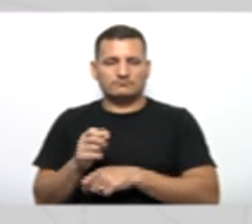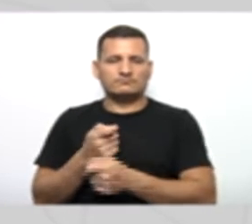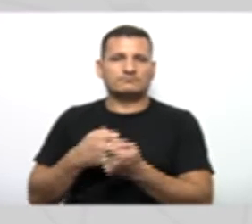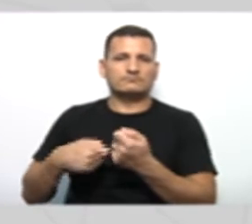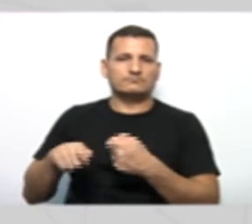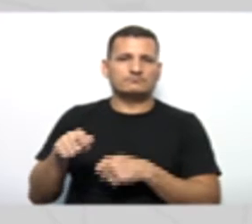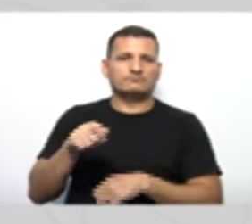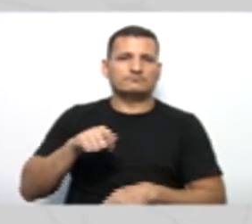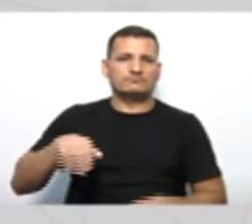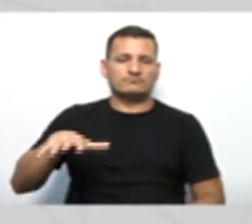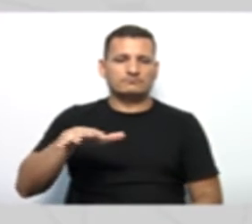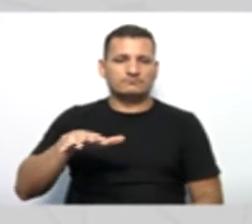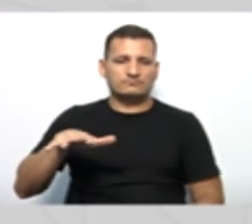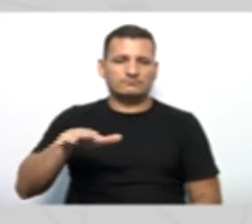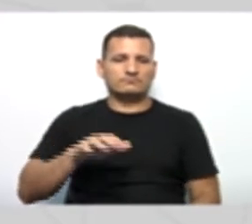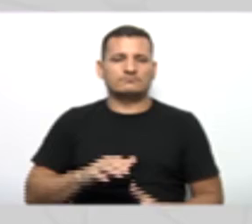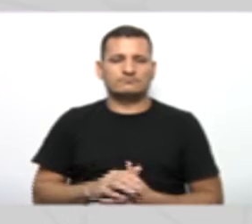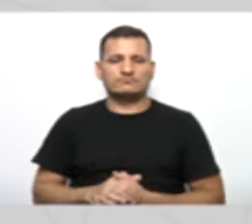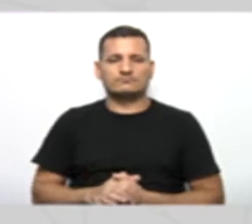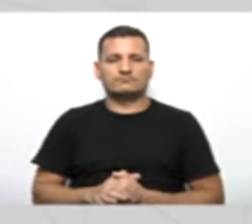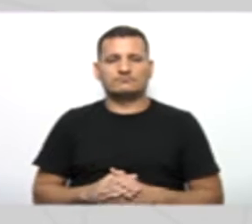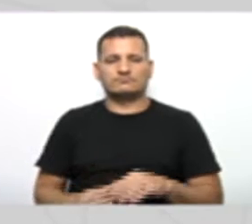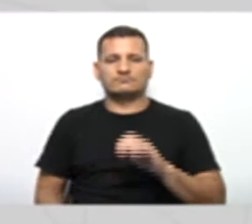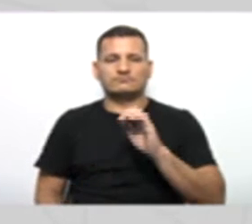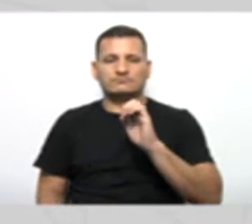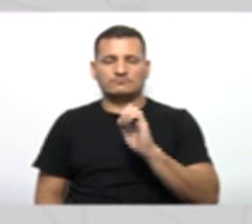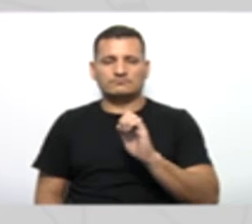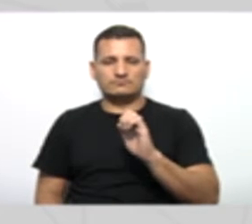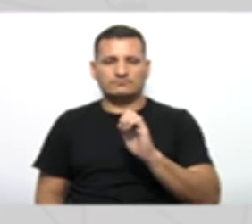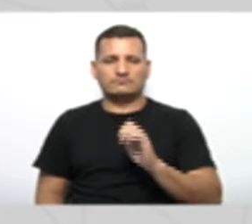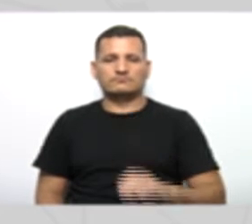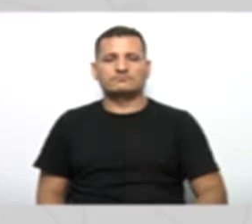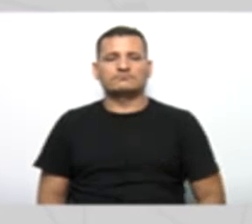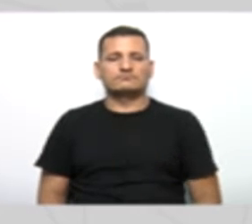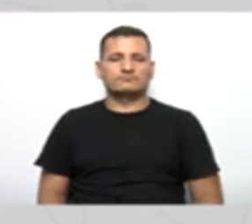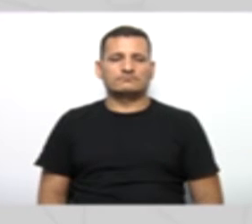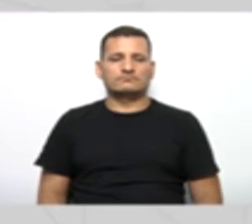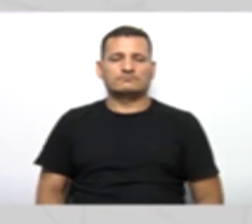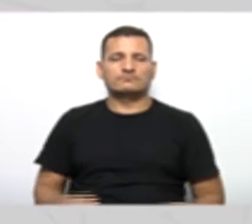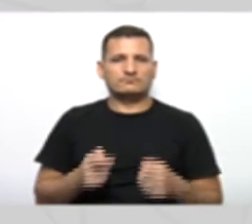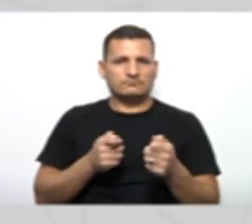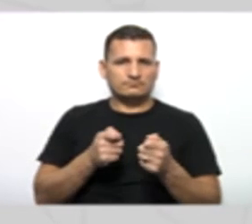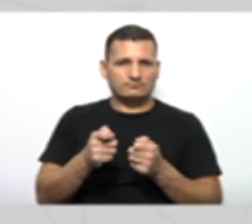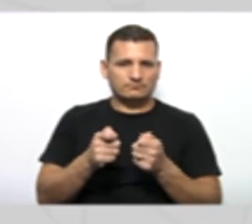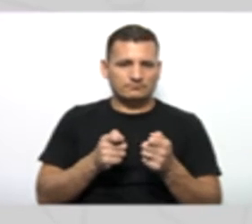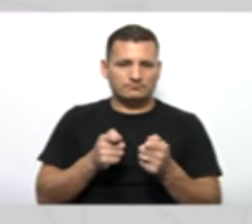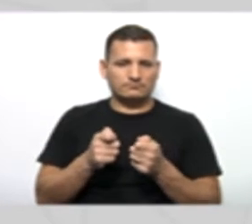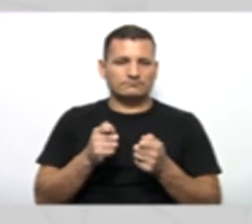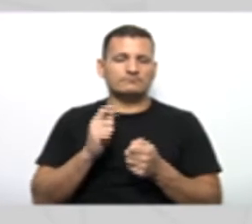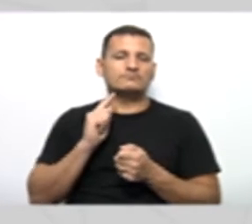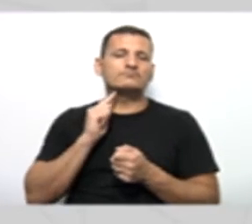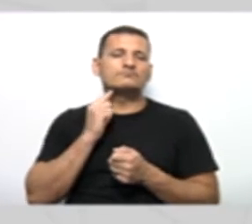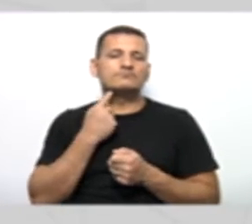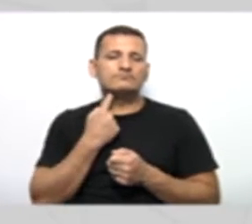gestão ambiental. Ou, letra E, controle da